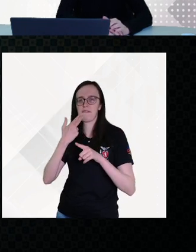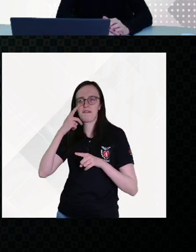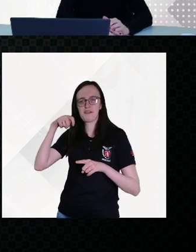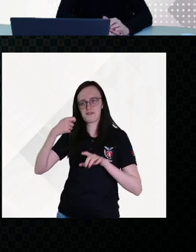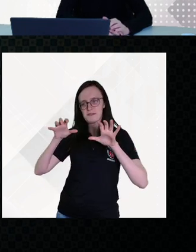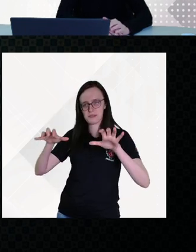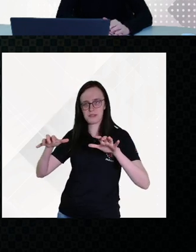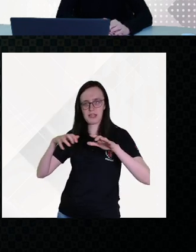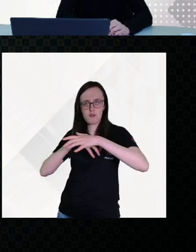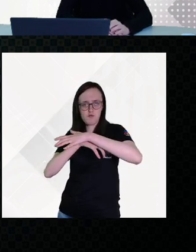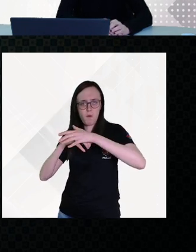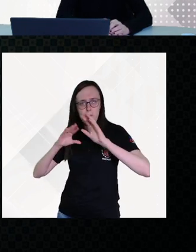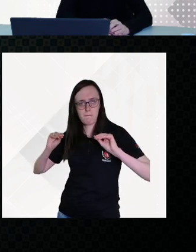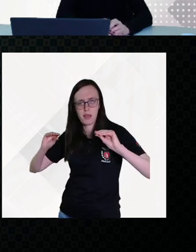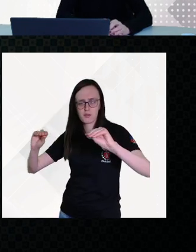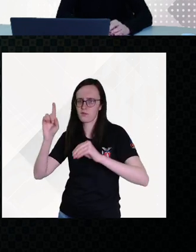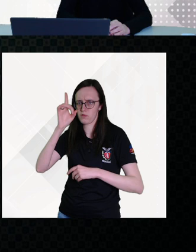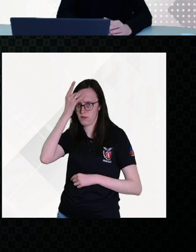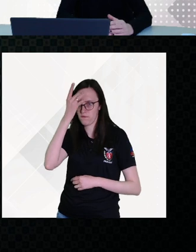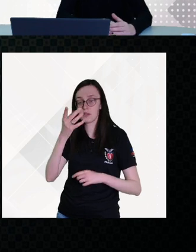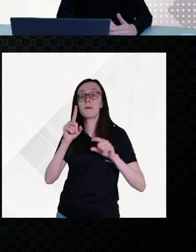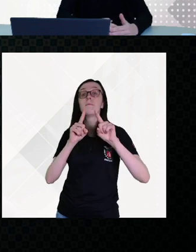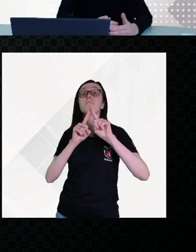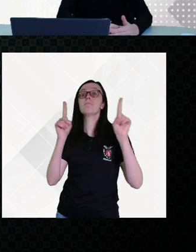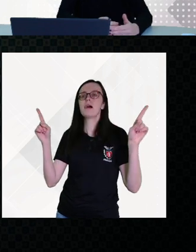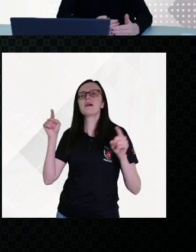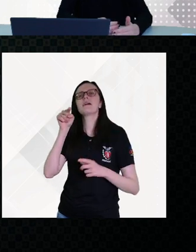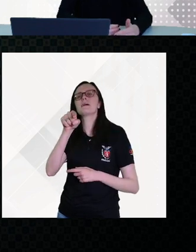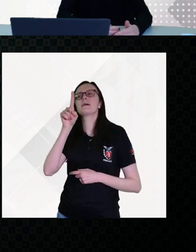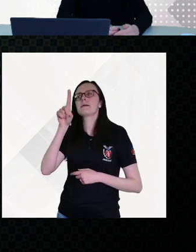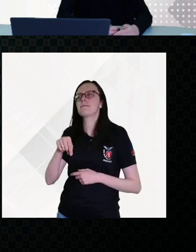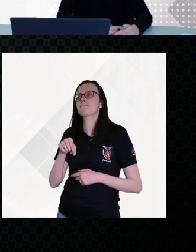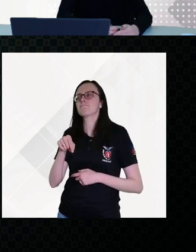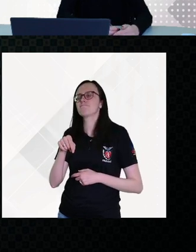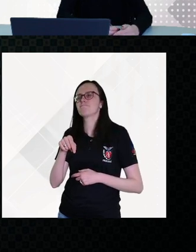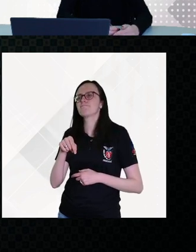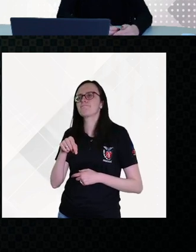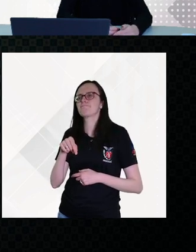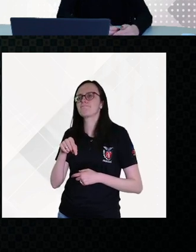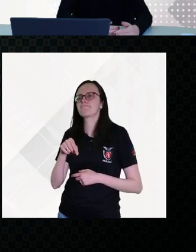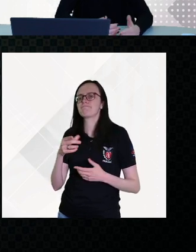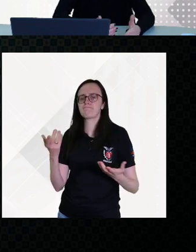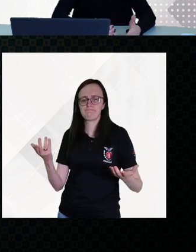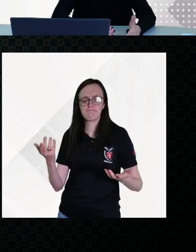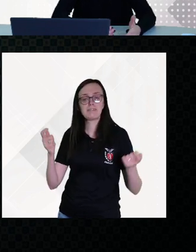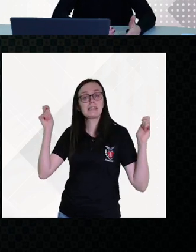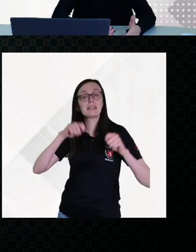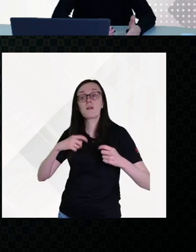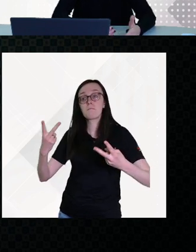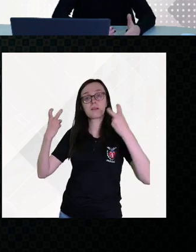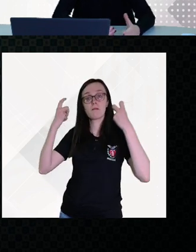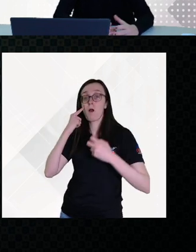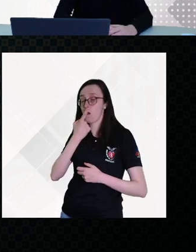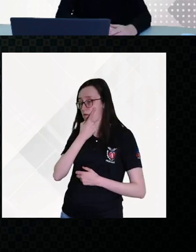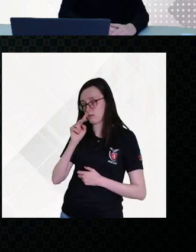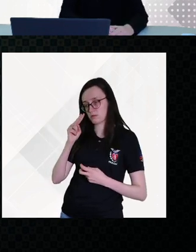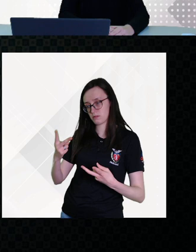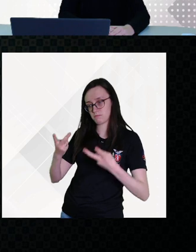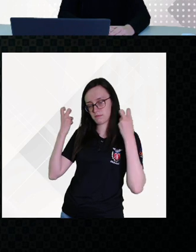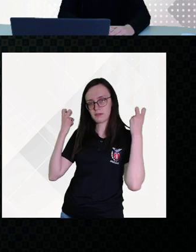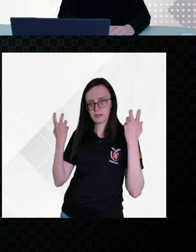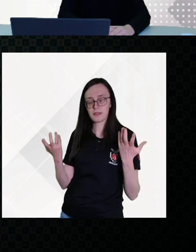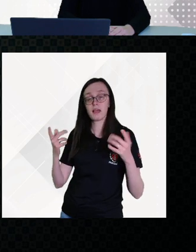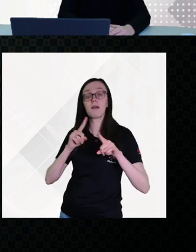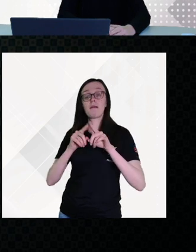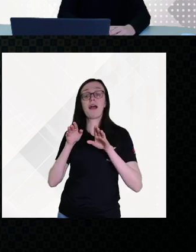vezes não é fácil. Mas ela é mais visível, digamos assim. Mas